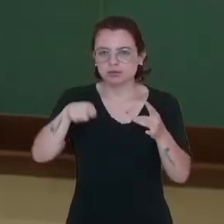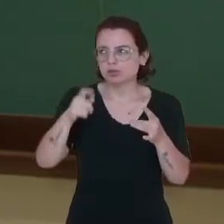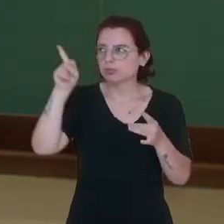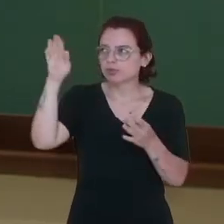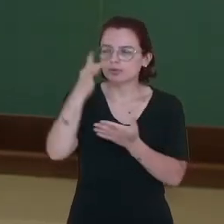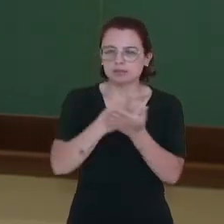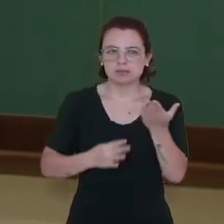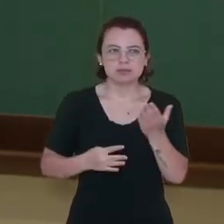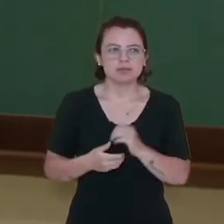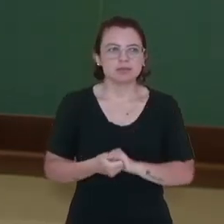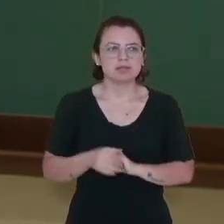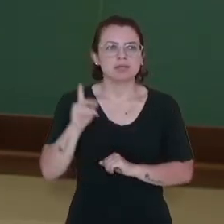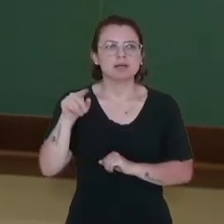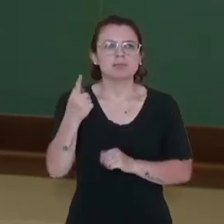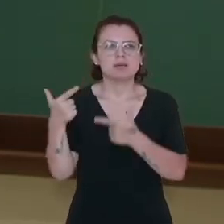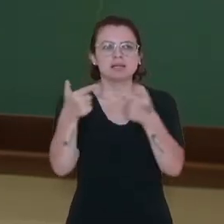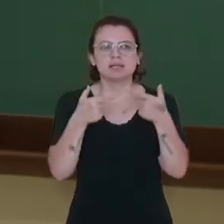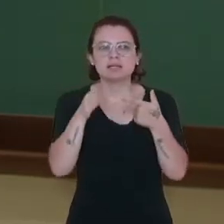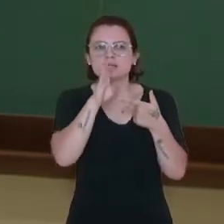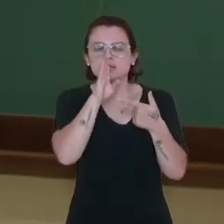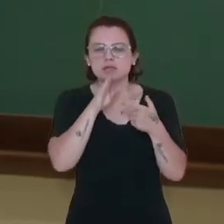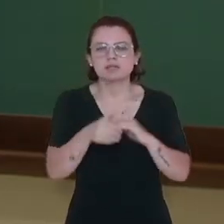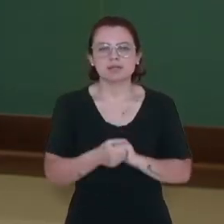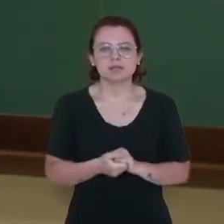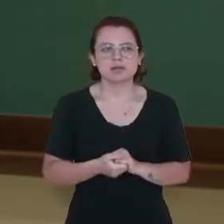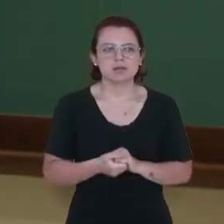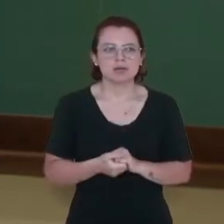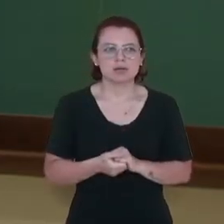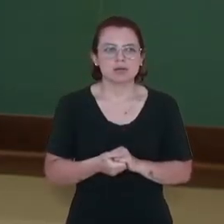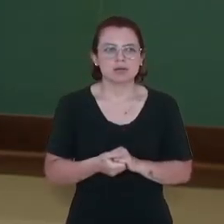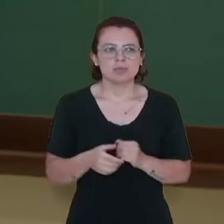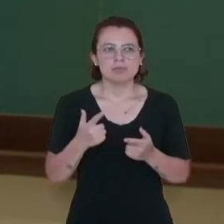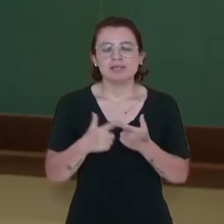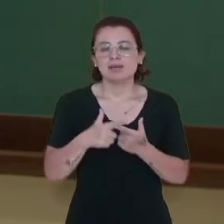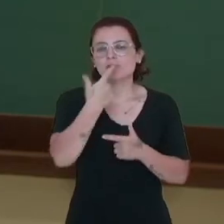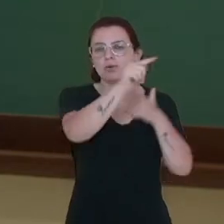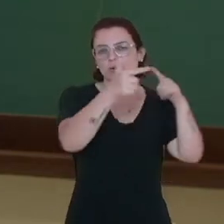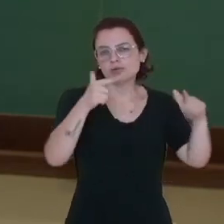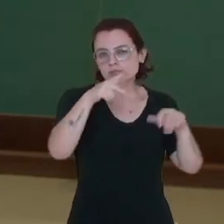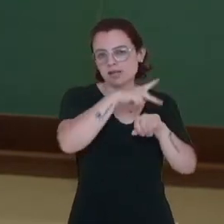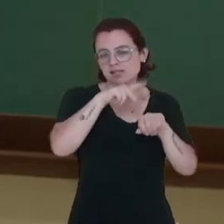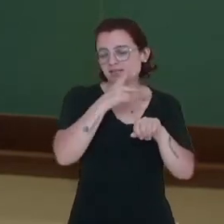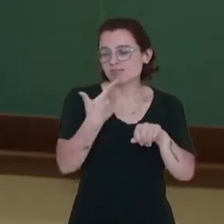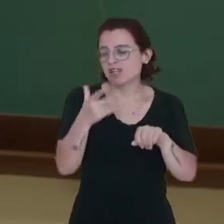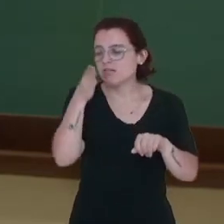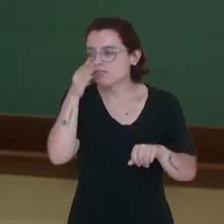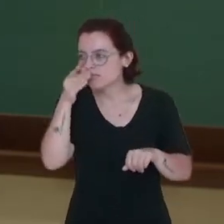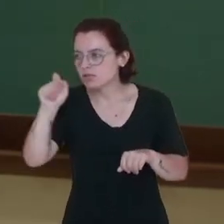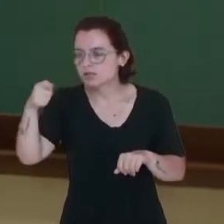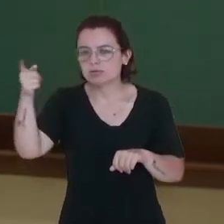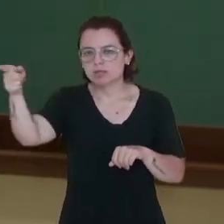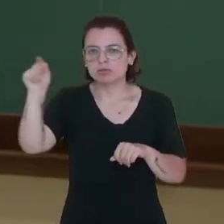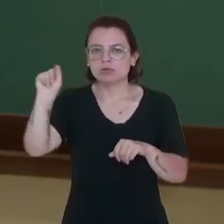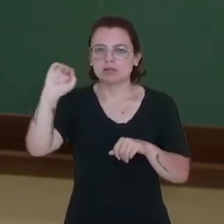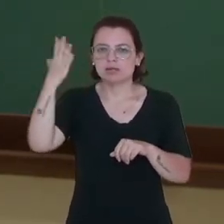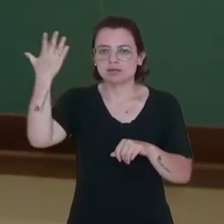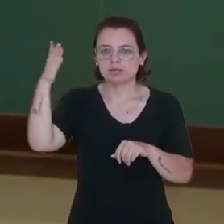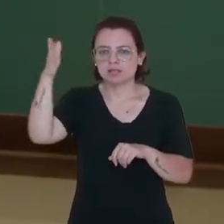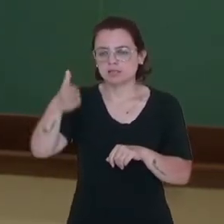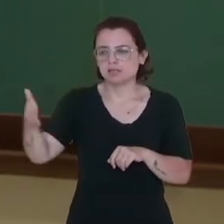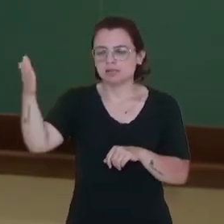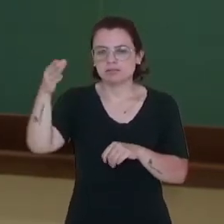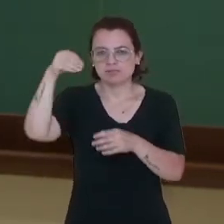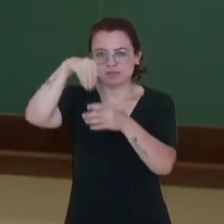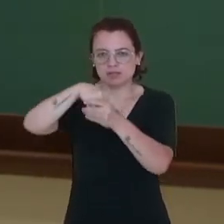guerra silenciosa porque, de modo geral, não interessa, né, para países como os Estados Unidos ou países europeus resolverem